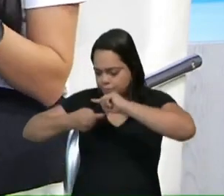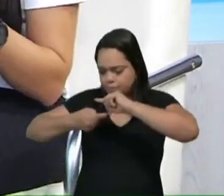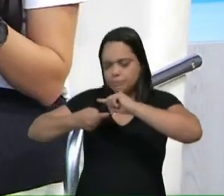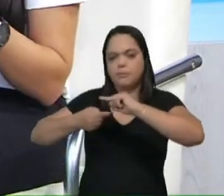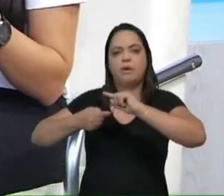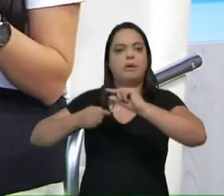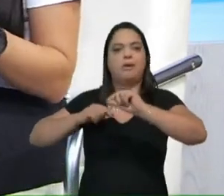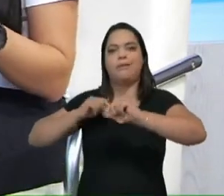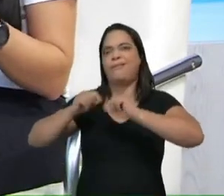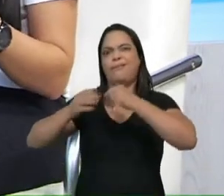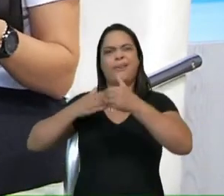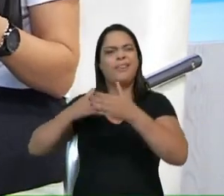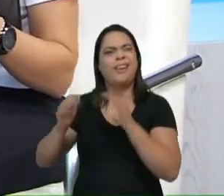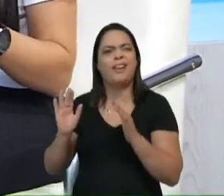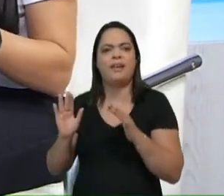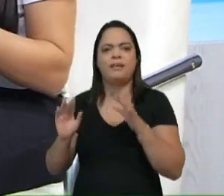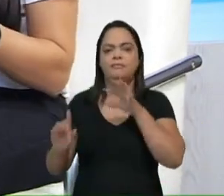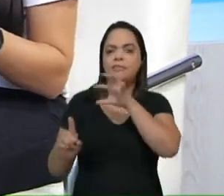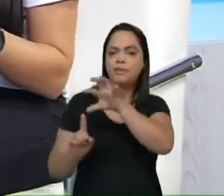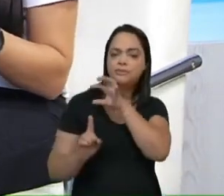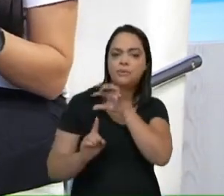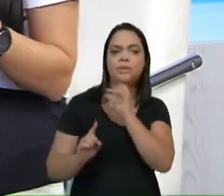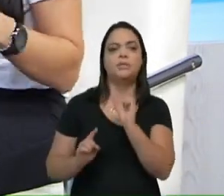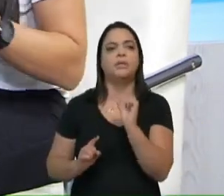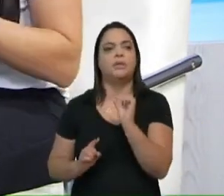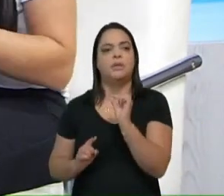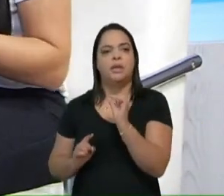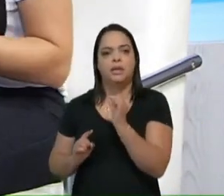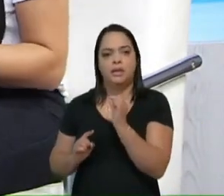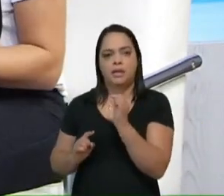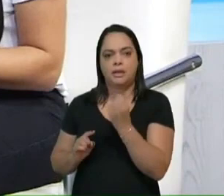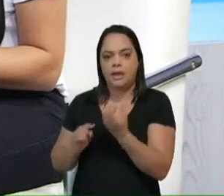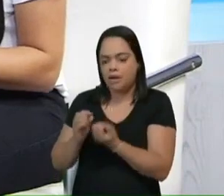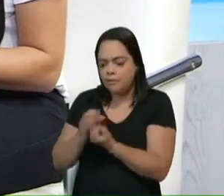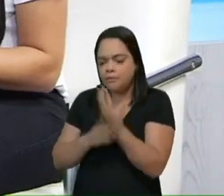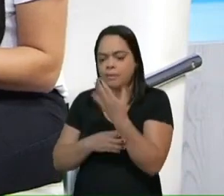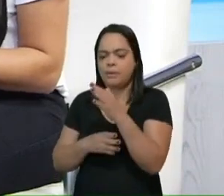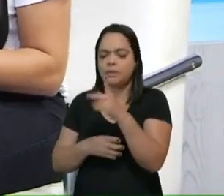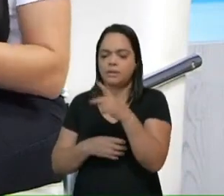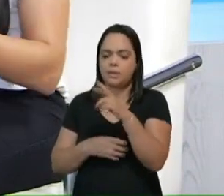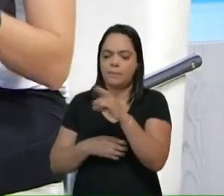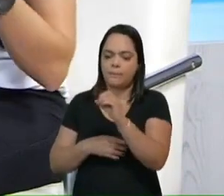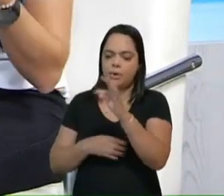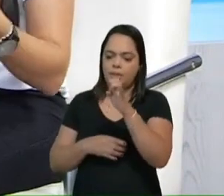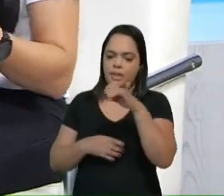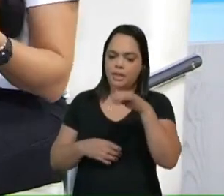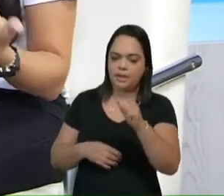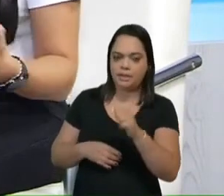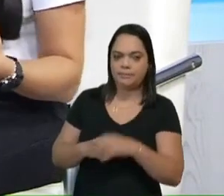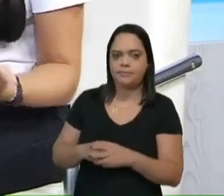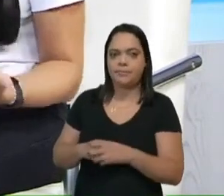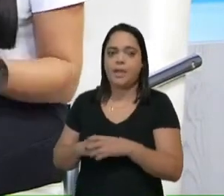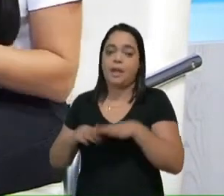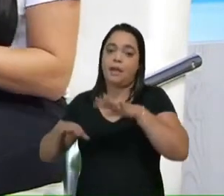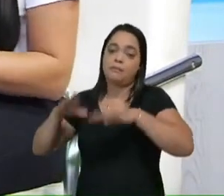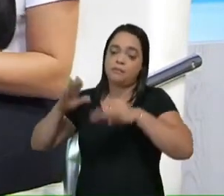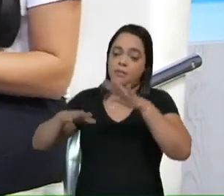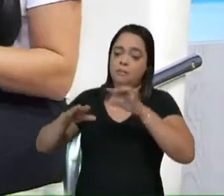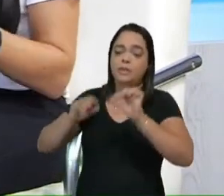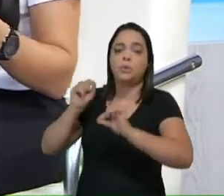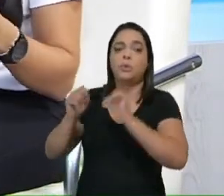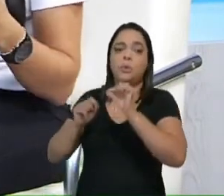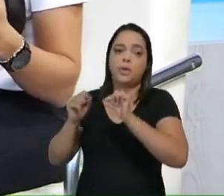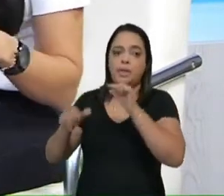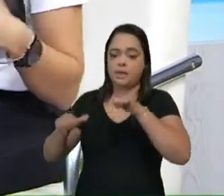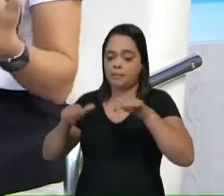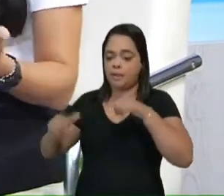isso vai eh influenciar na na formação de uma proteína e dependendo da função que ela desempenha no corpo